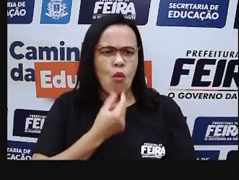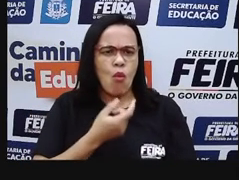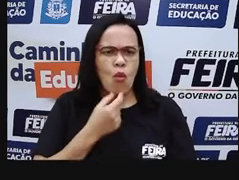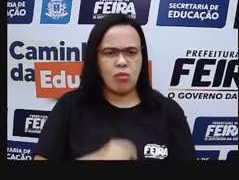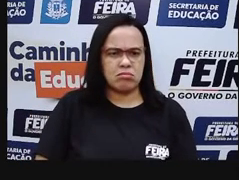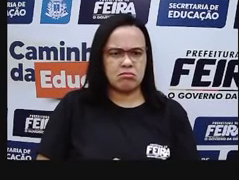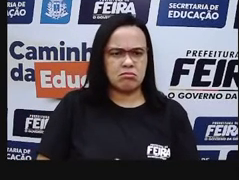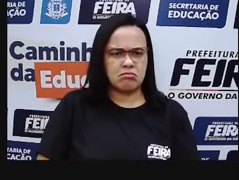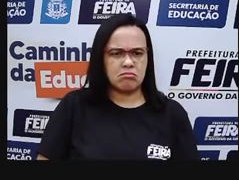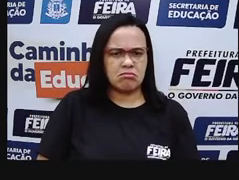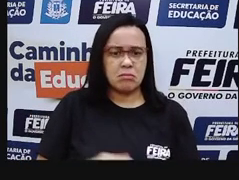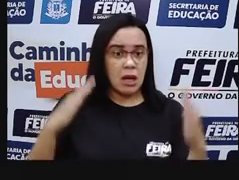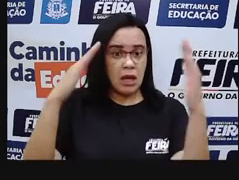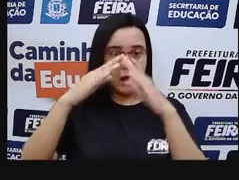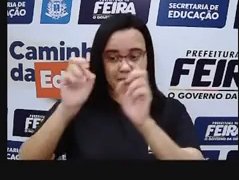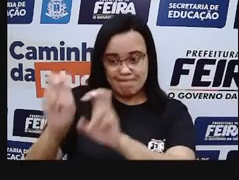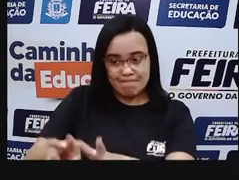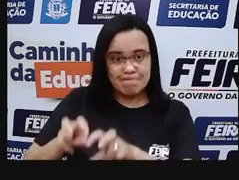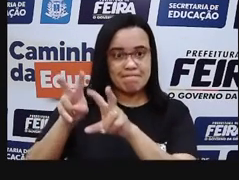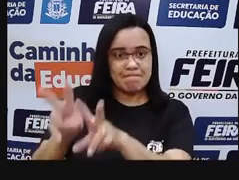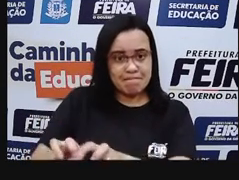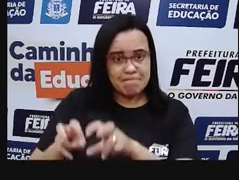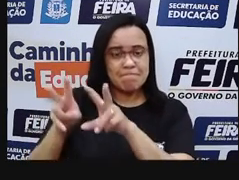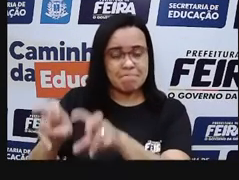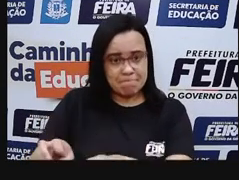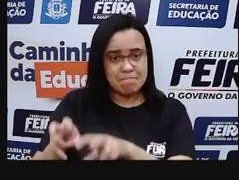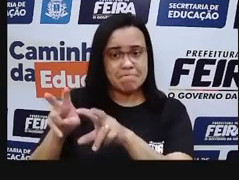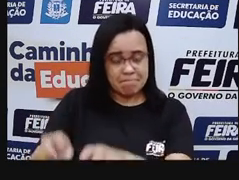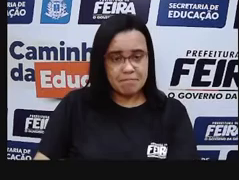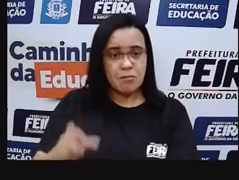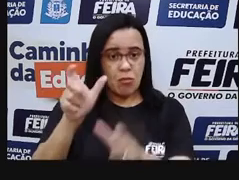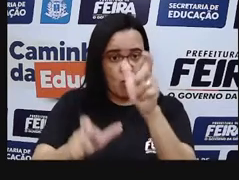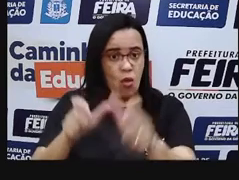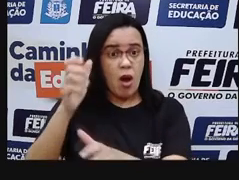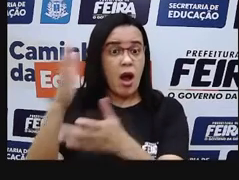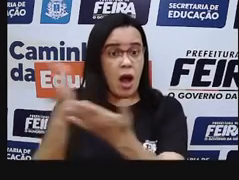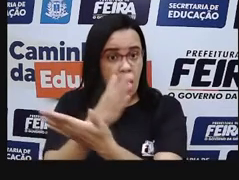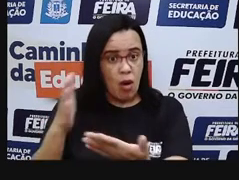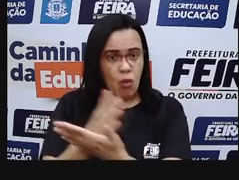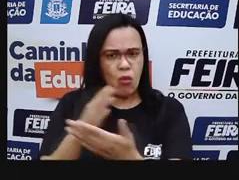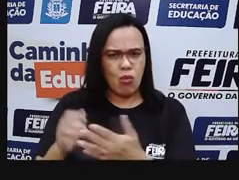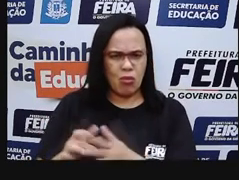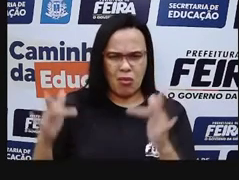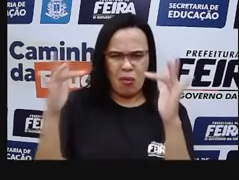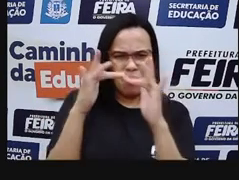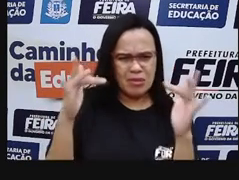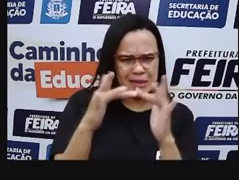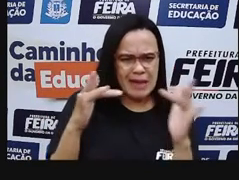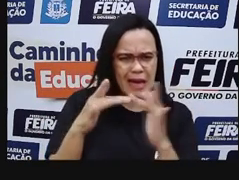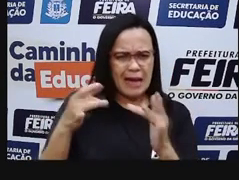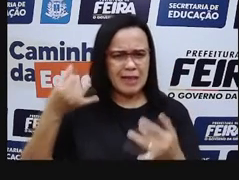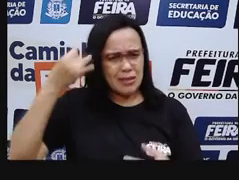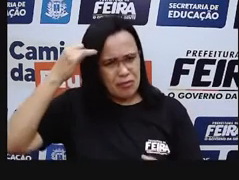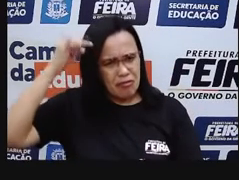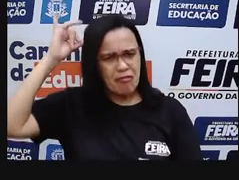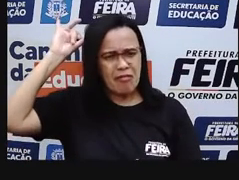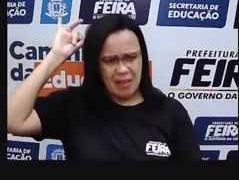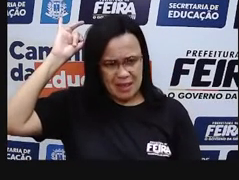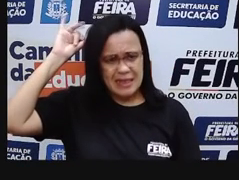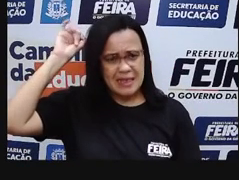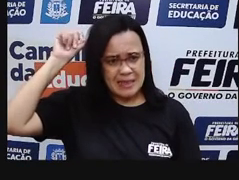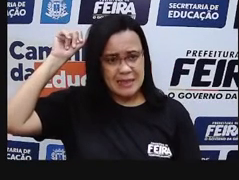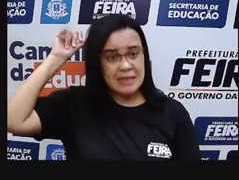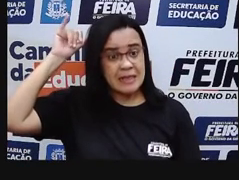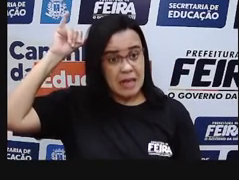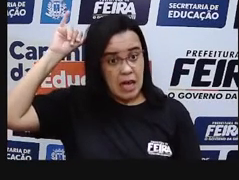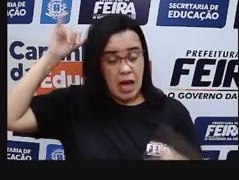entravam em contato com o gado né com vacas que ela tinha lá